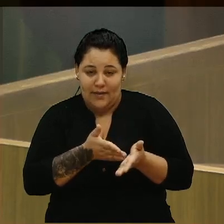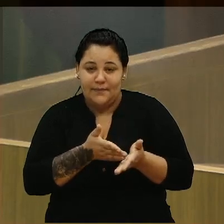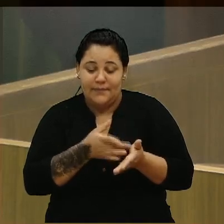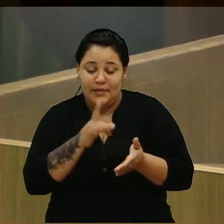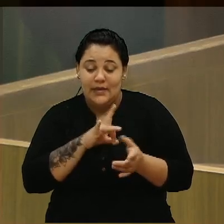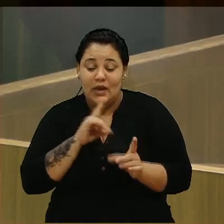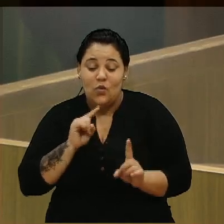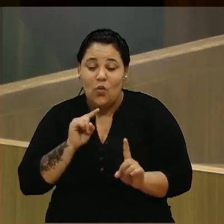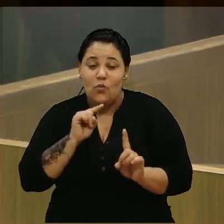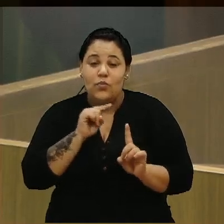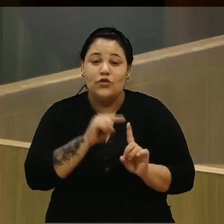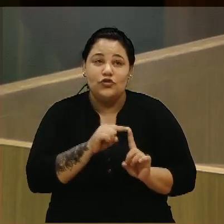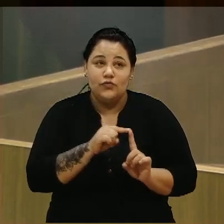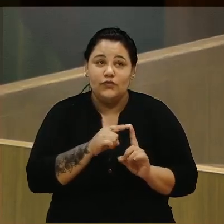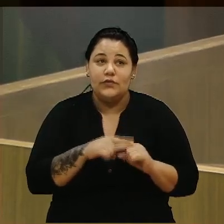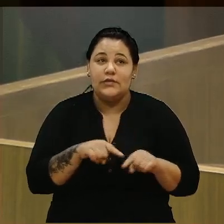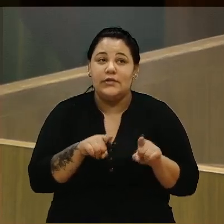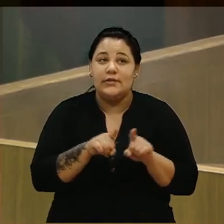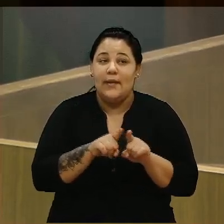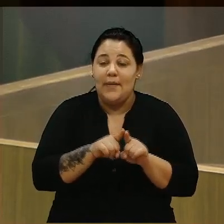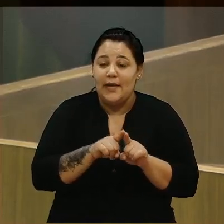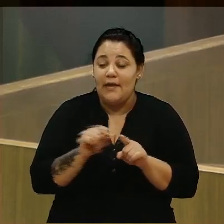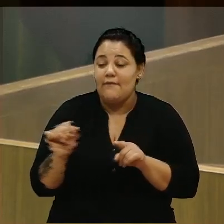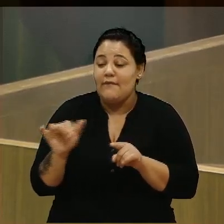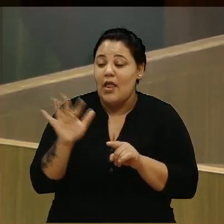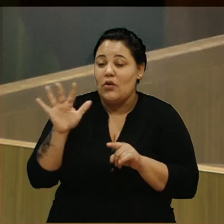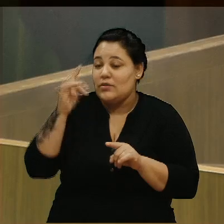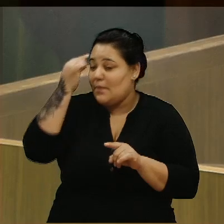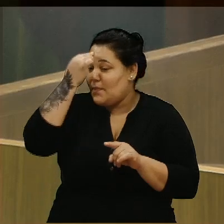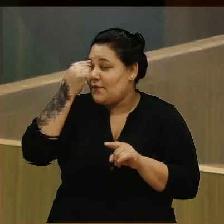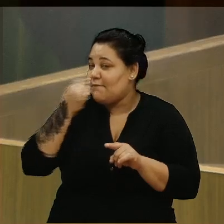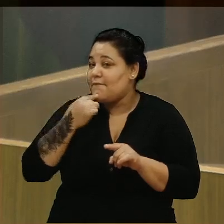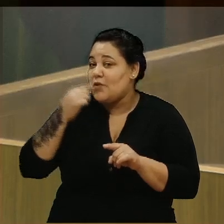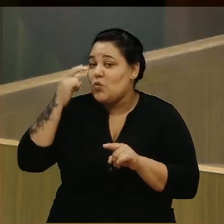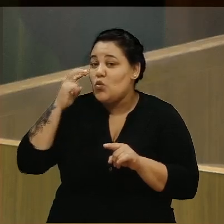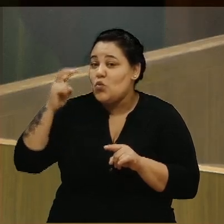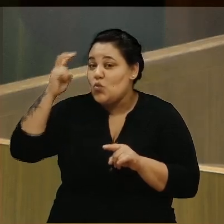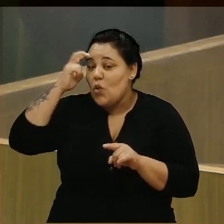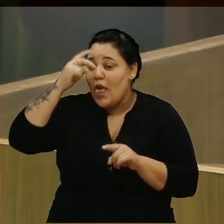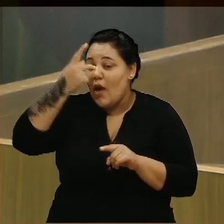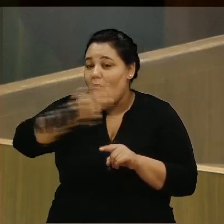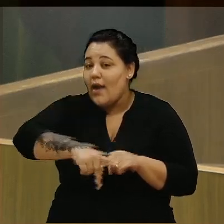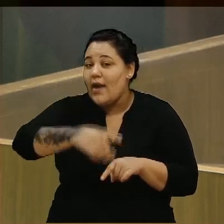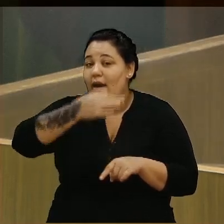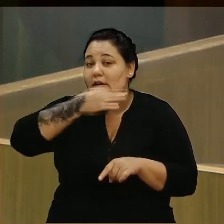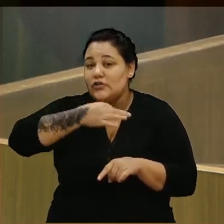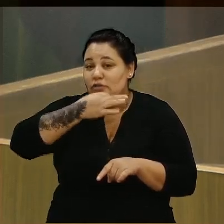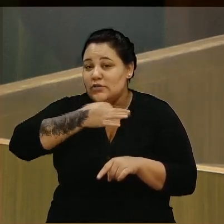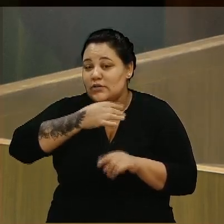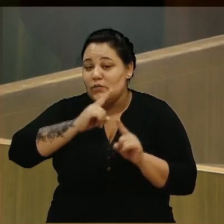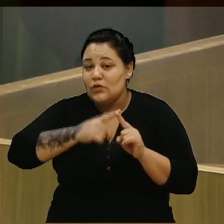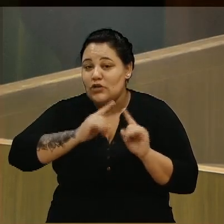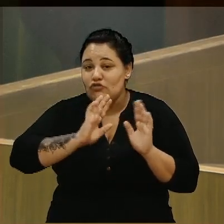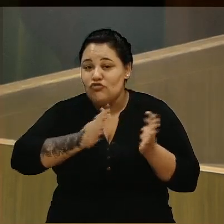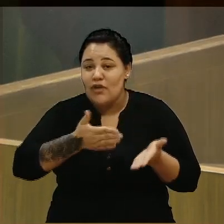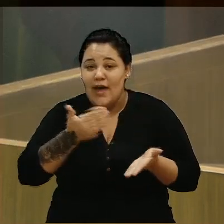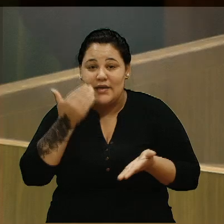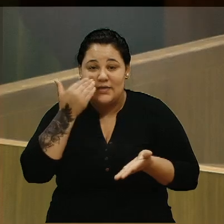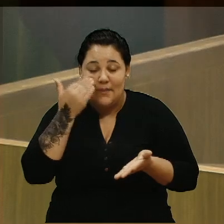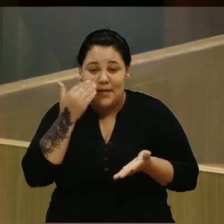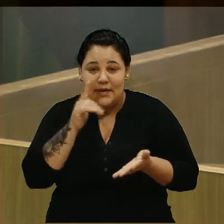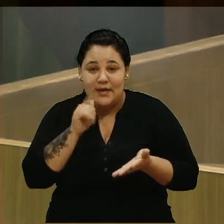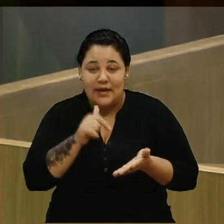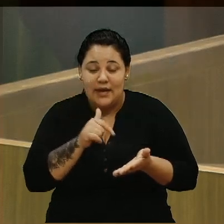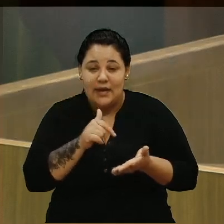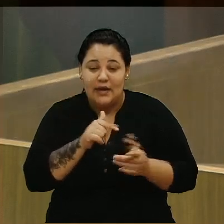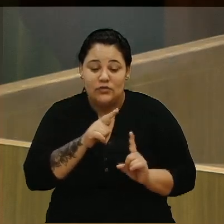intenção, né, de valorizar a identidade cultural de Caxias do Sul, porque a gente sabe que o coro ele é uma espécie